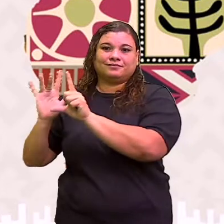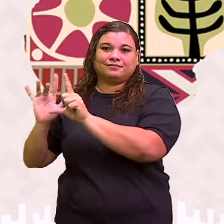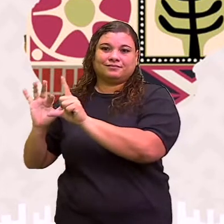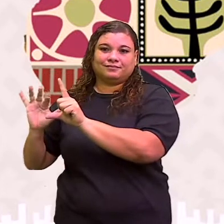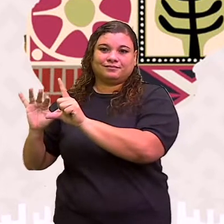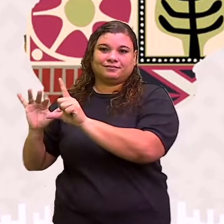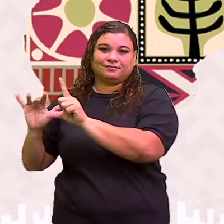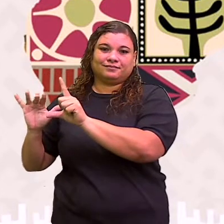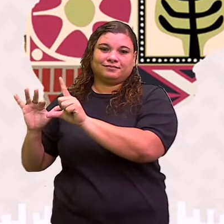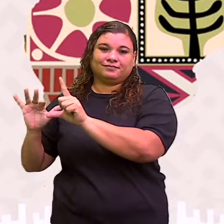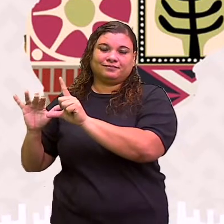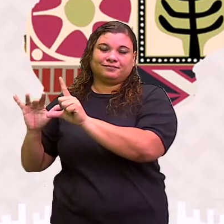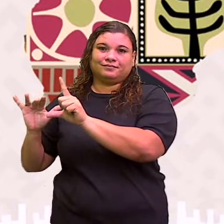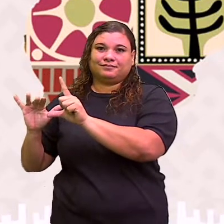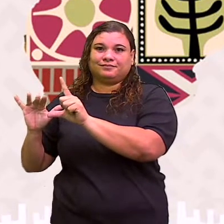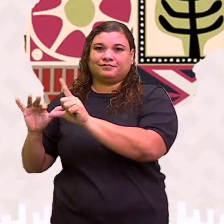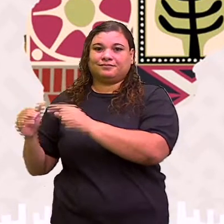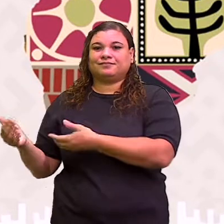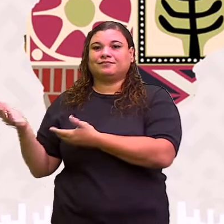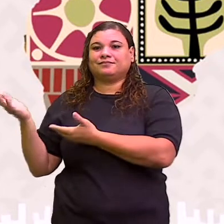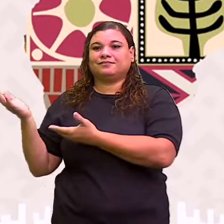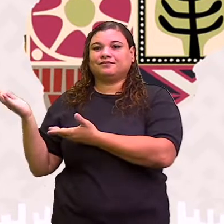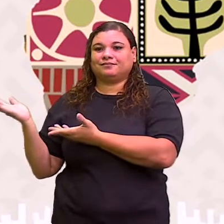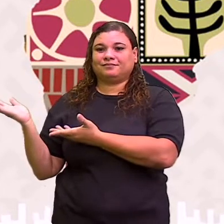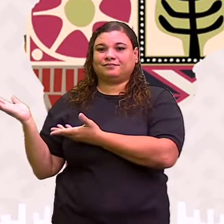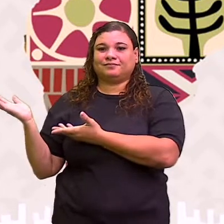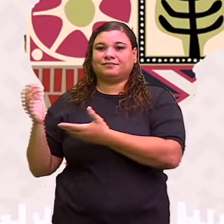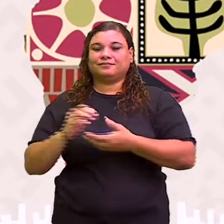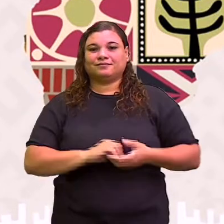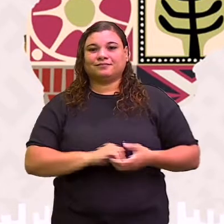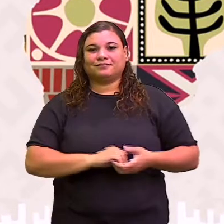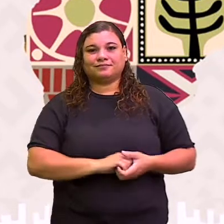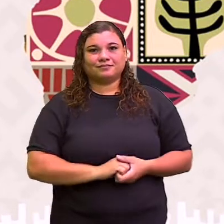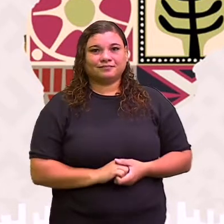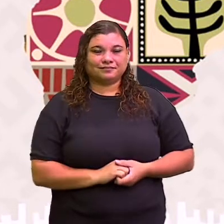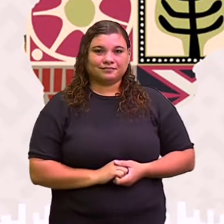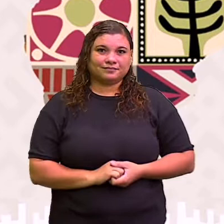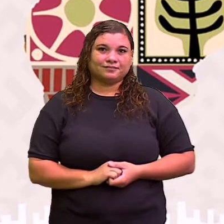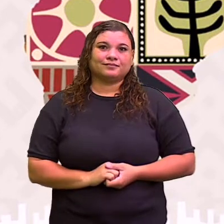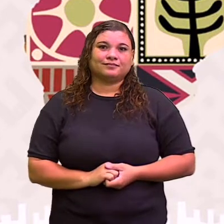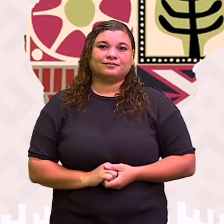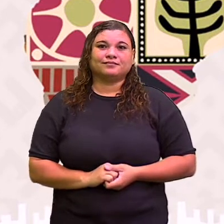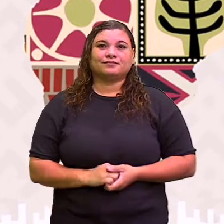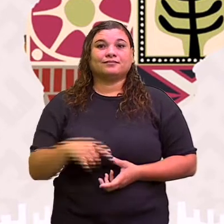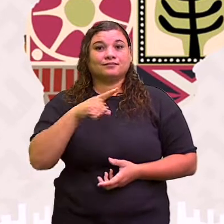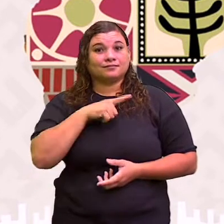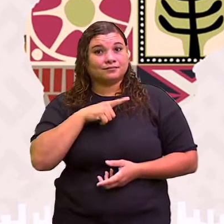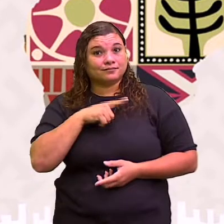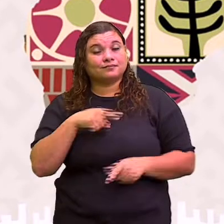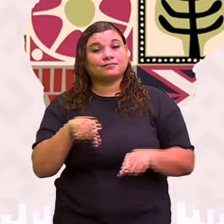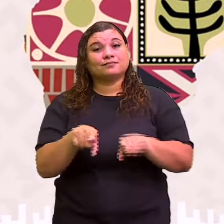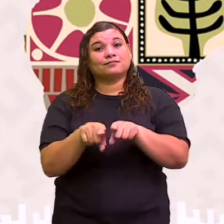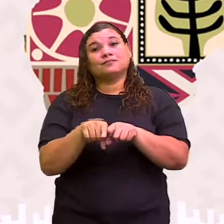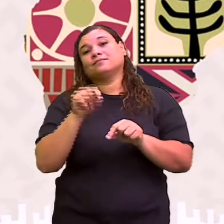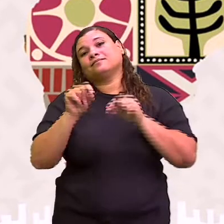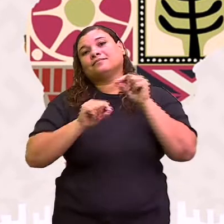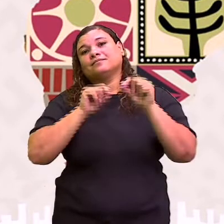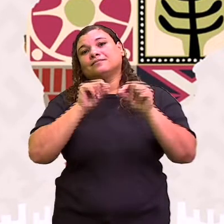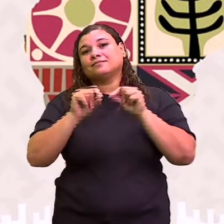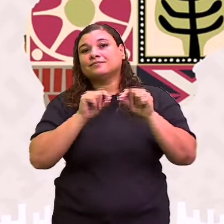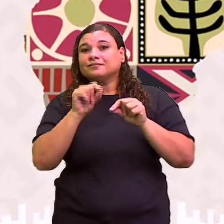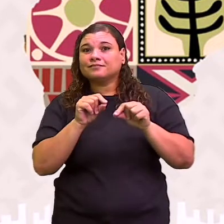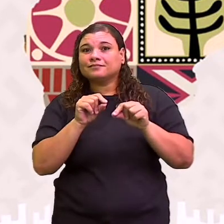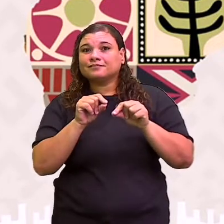você apontar a câmera do seu celular para a imagem que aparece no canto da tela.